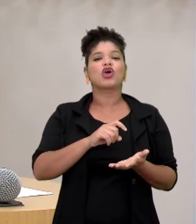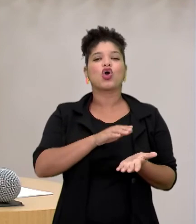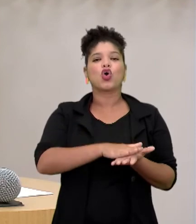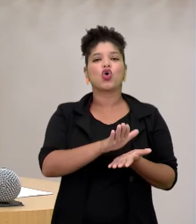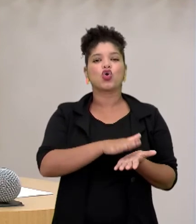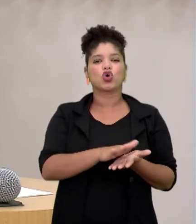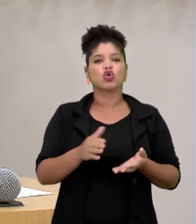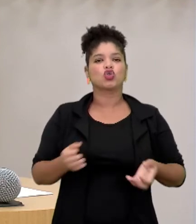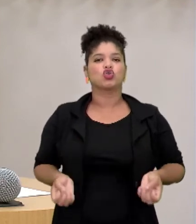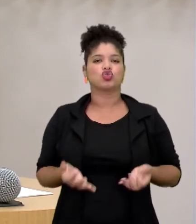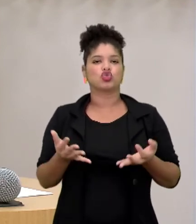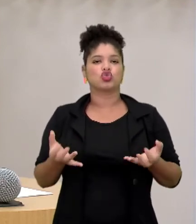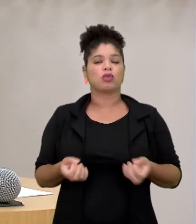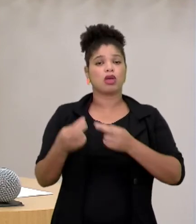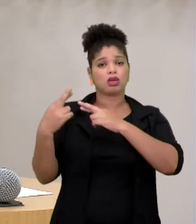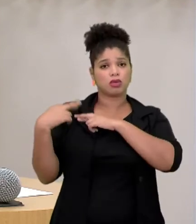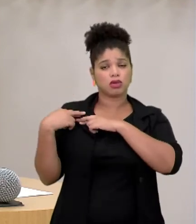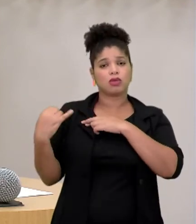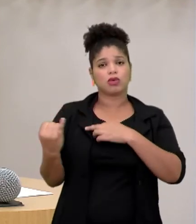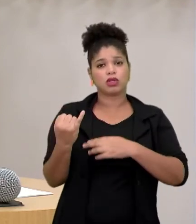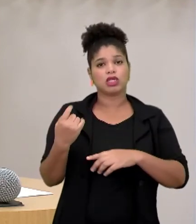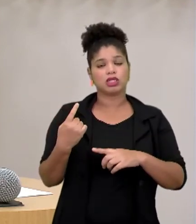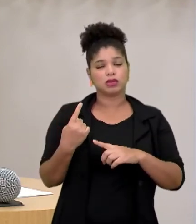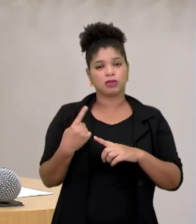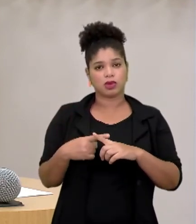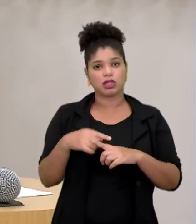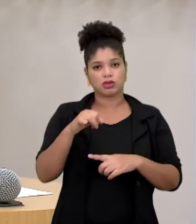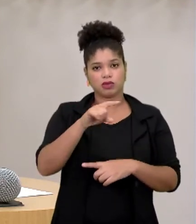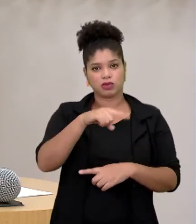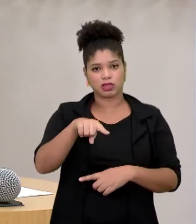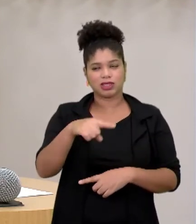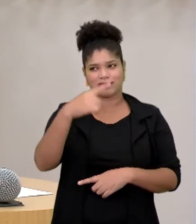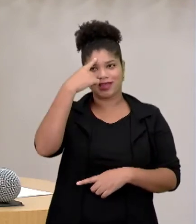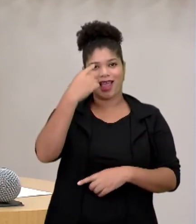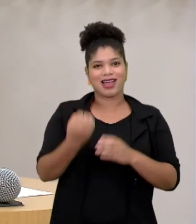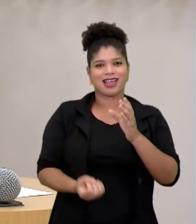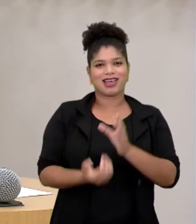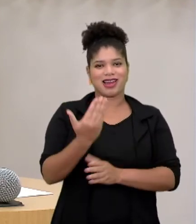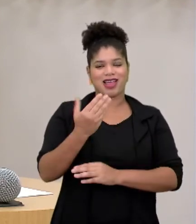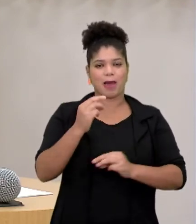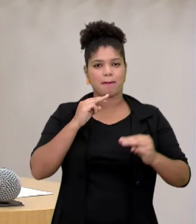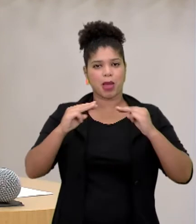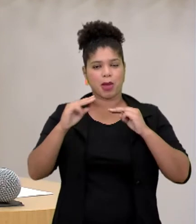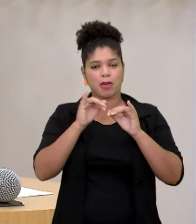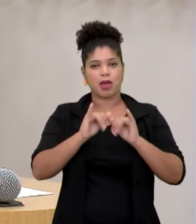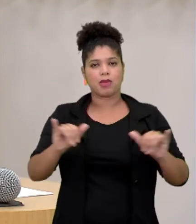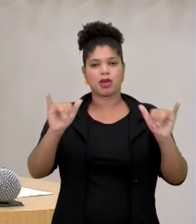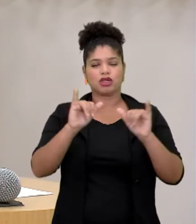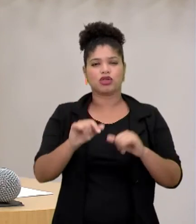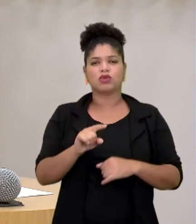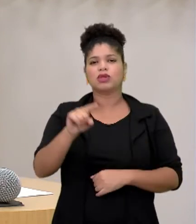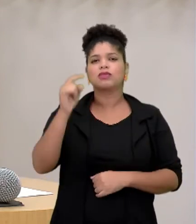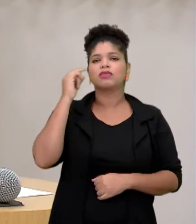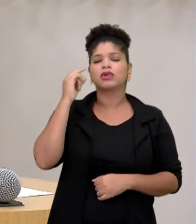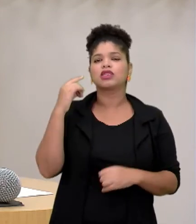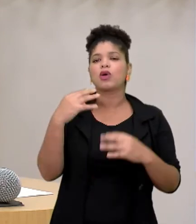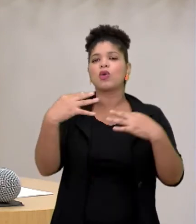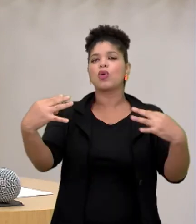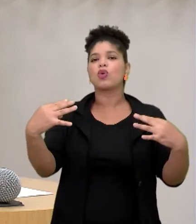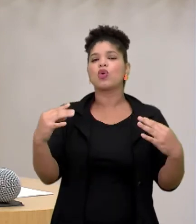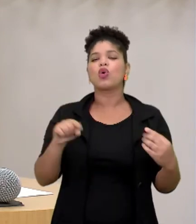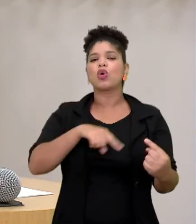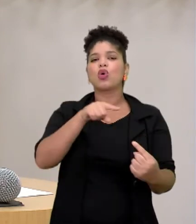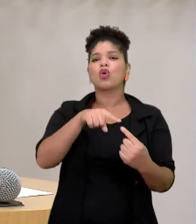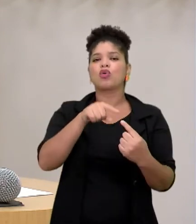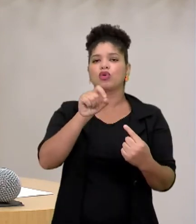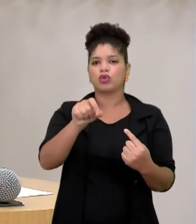principalmente para vocês, quando você for criar propaganda também, forçar a criar, pensar nisso, né? Quem que você tá atingindo, né? É a questão